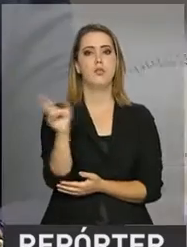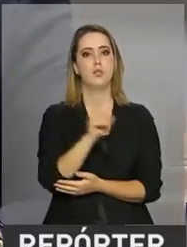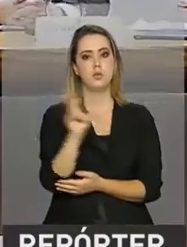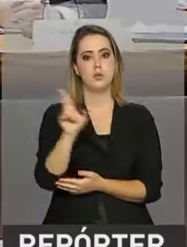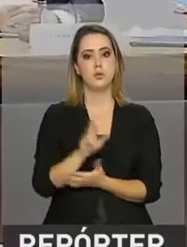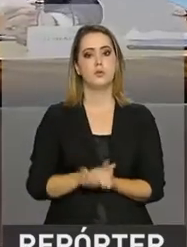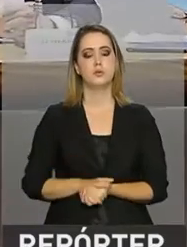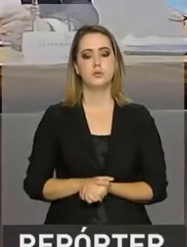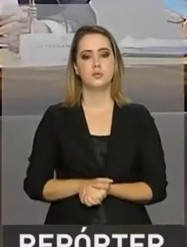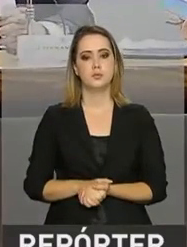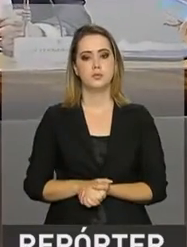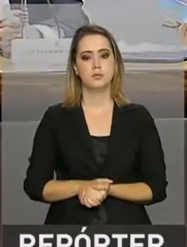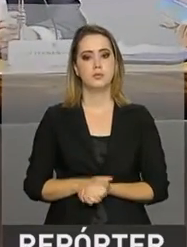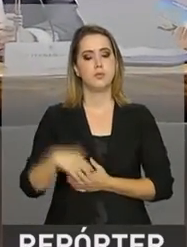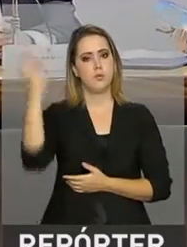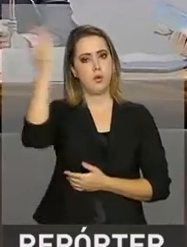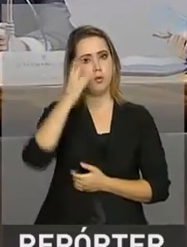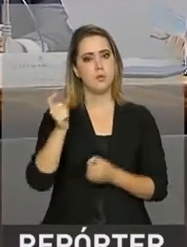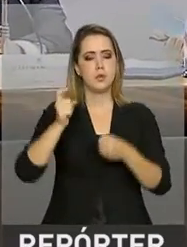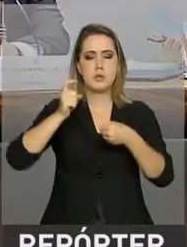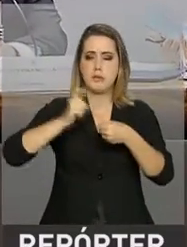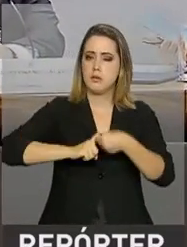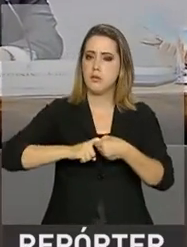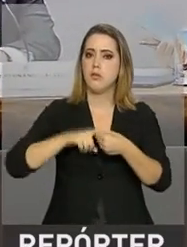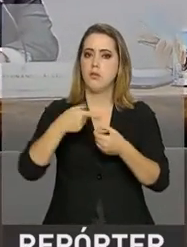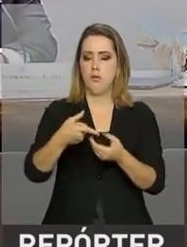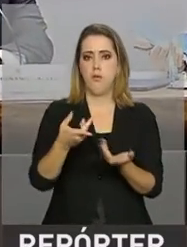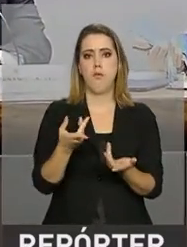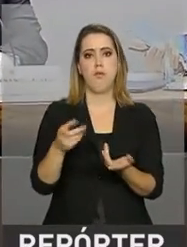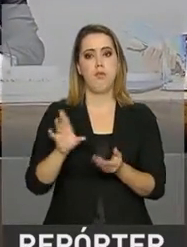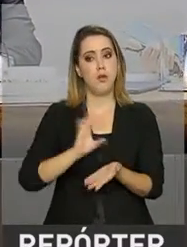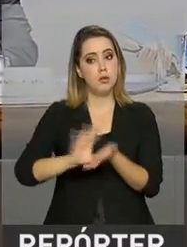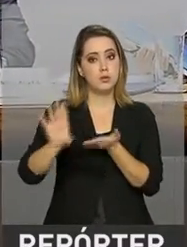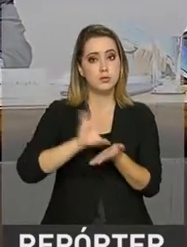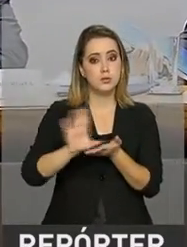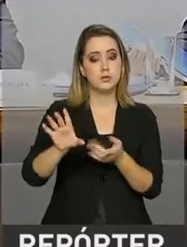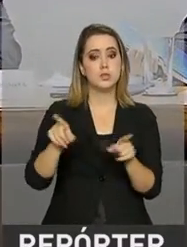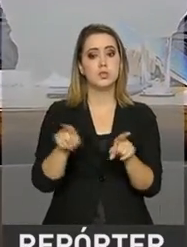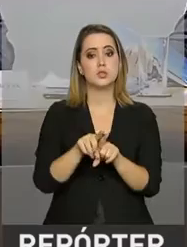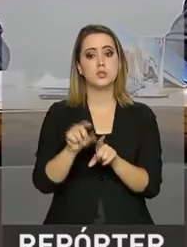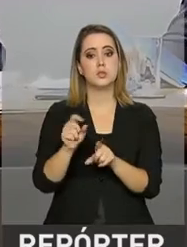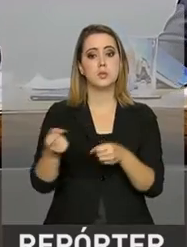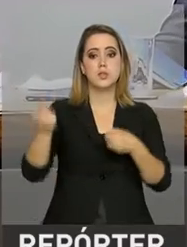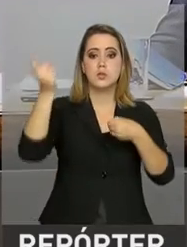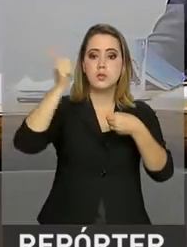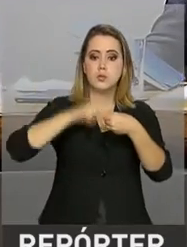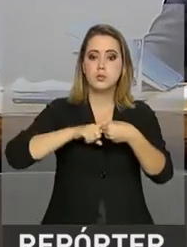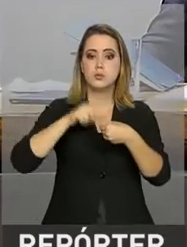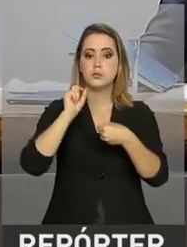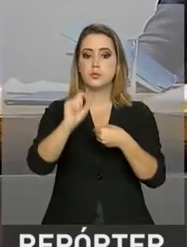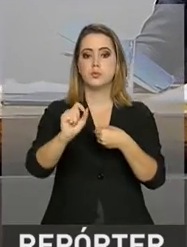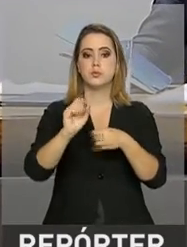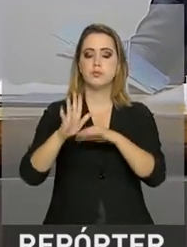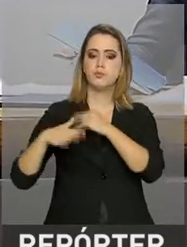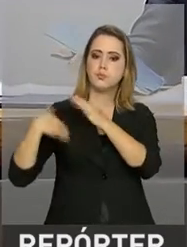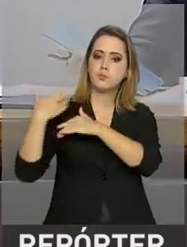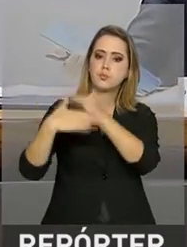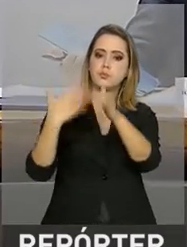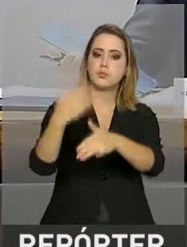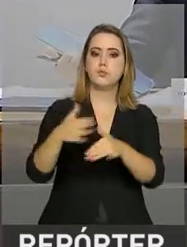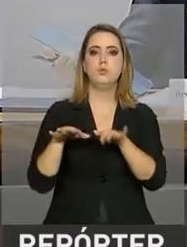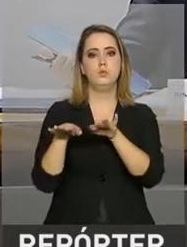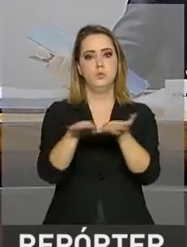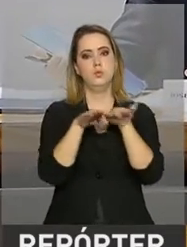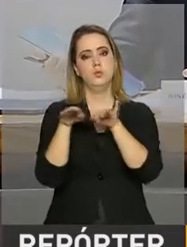reais o brasil esperança para o investimento o brasil vai em montar uma trajetória primeiro de